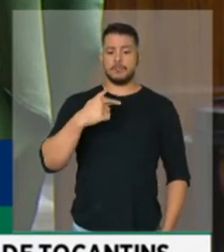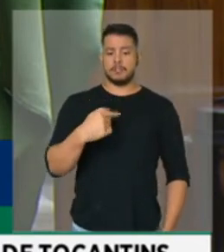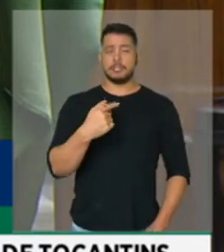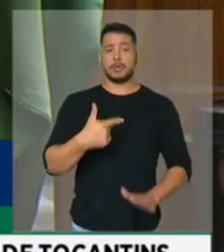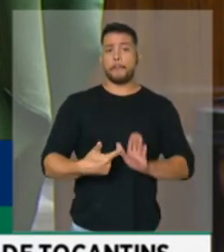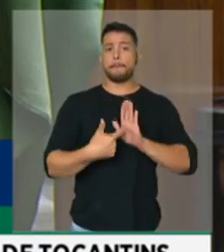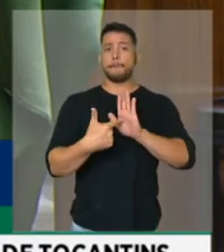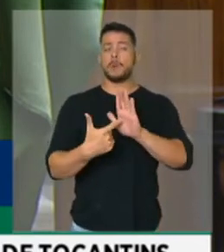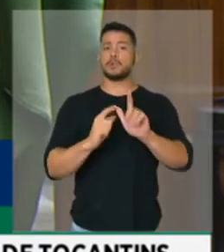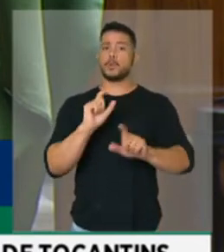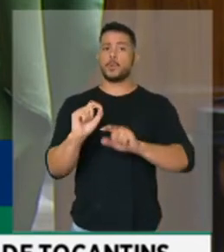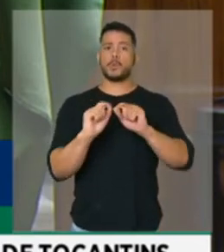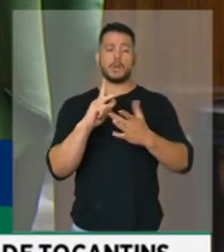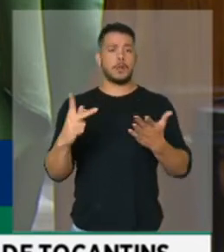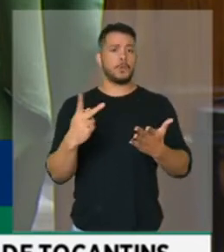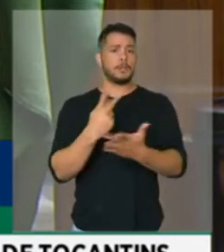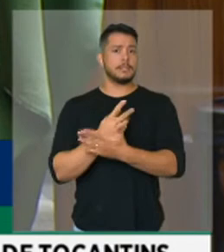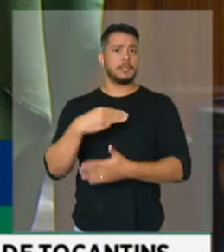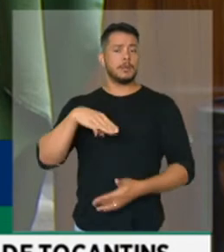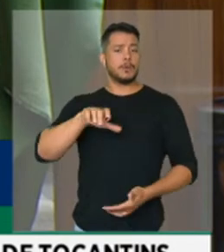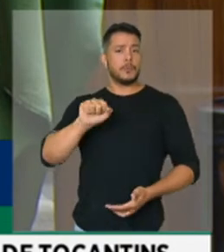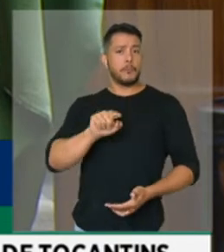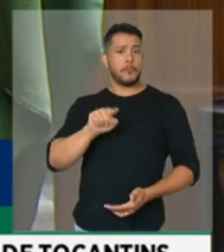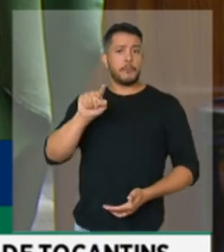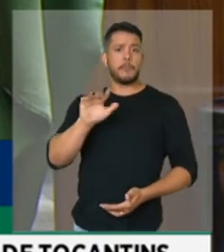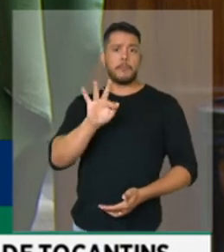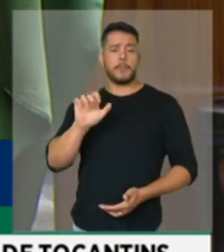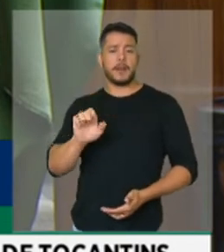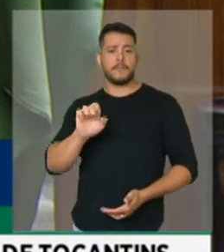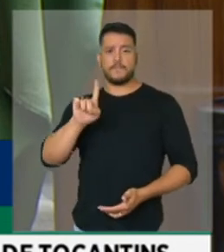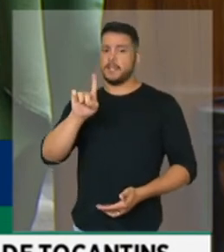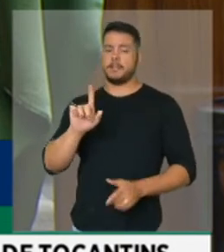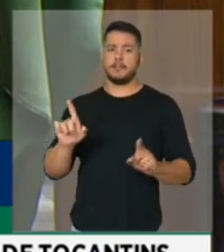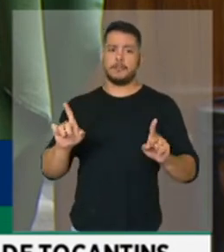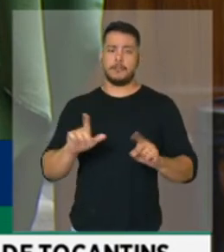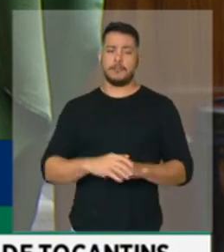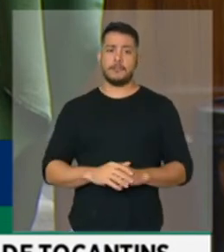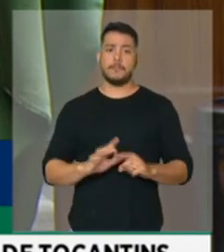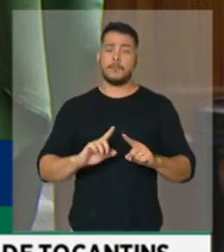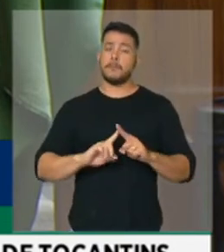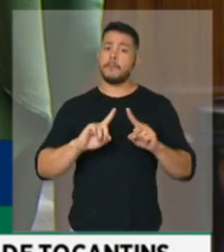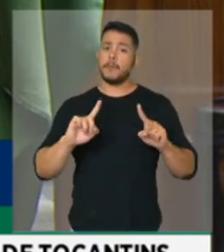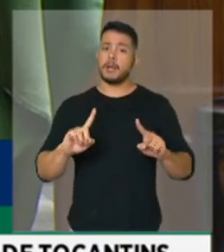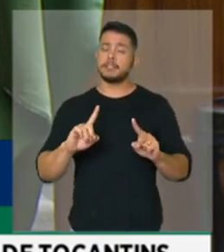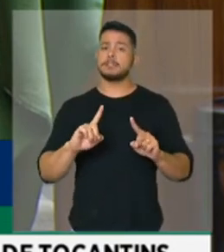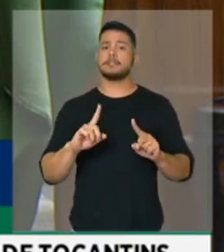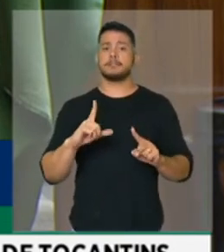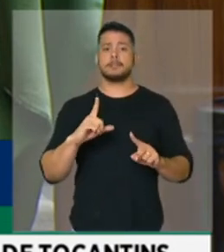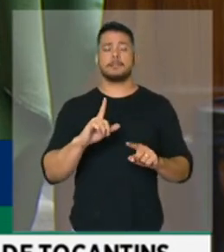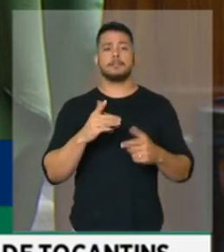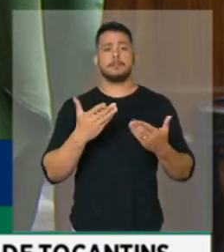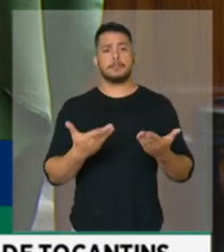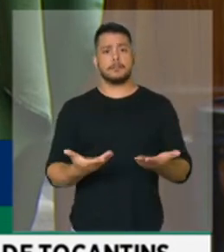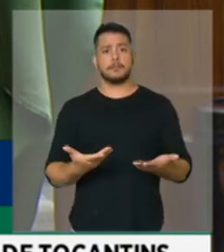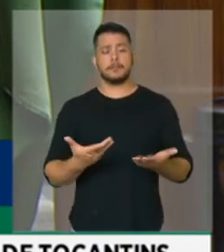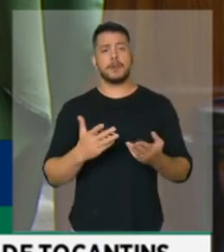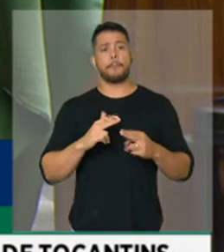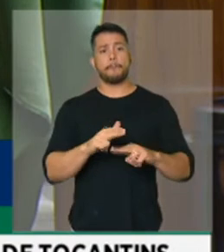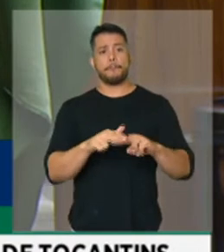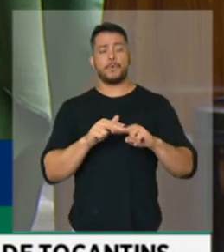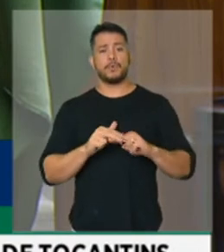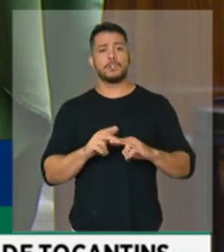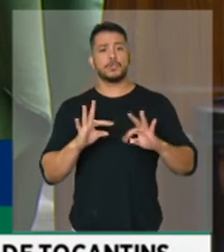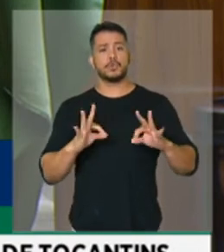quais não poderão ser objeto de convalidação administrativa. Com ressalva dessas situações, a convalidação dos atos praticados no